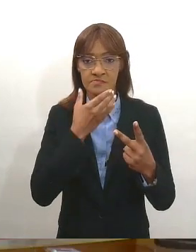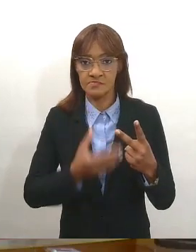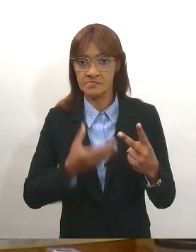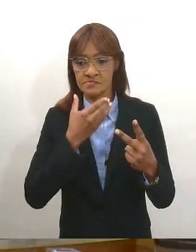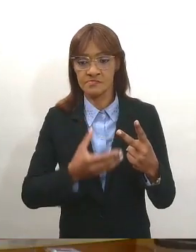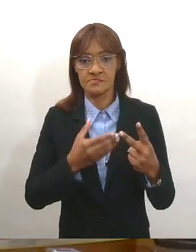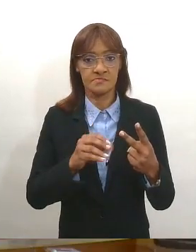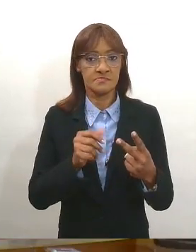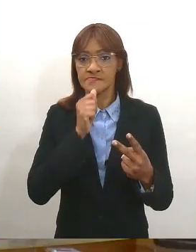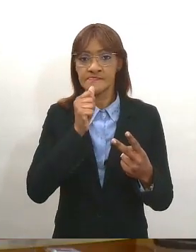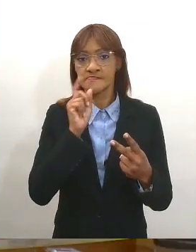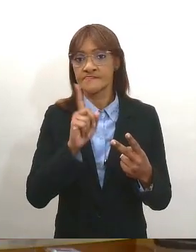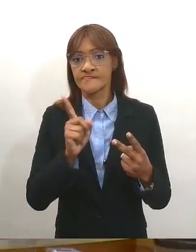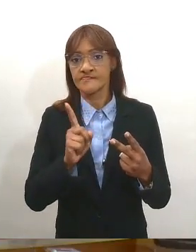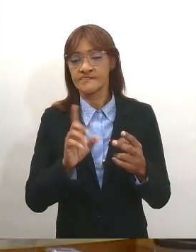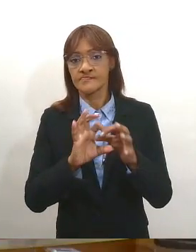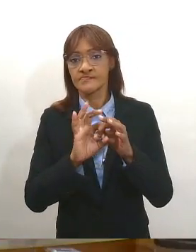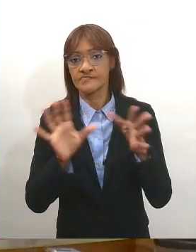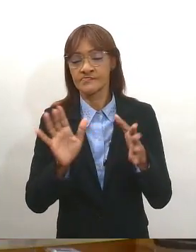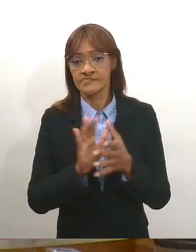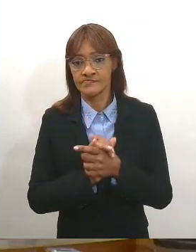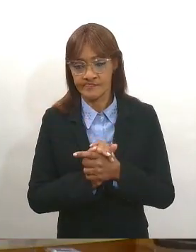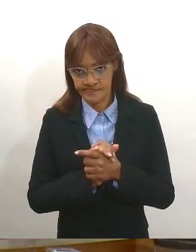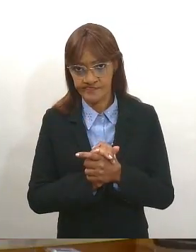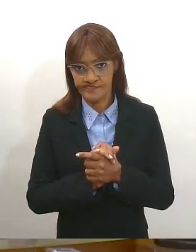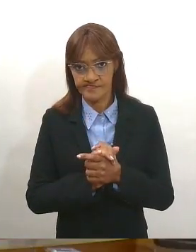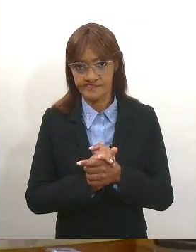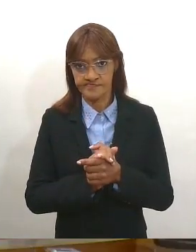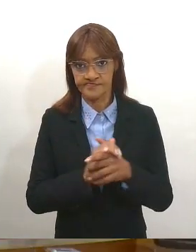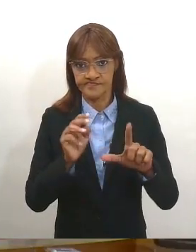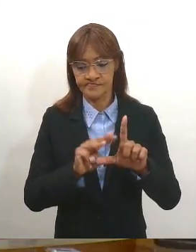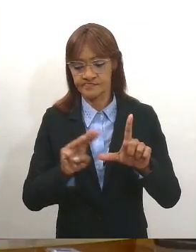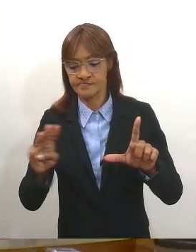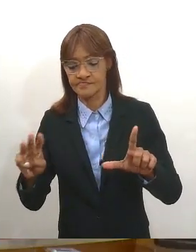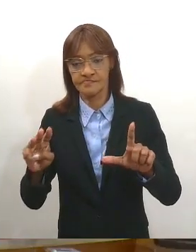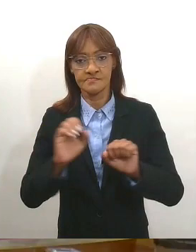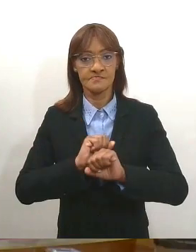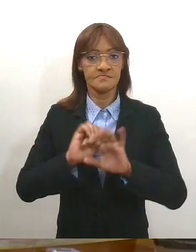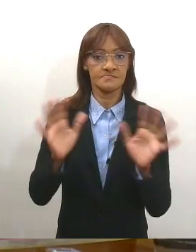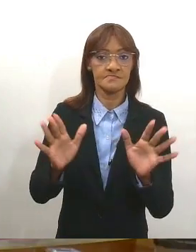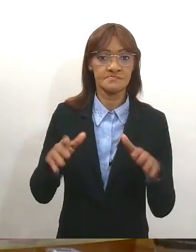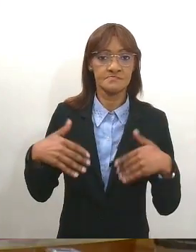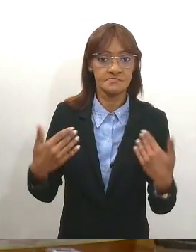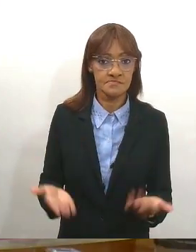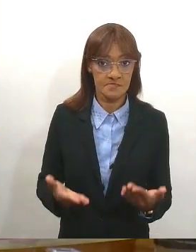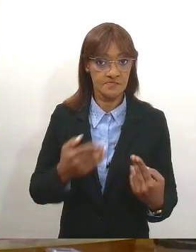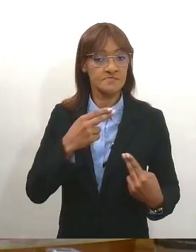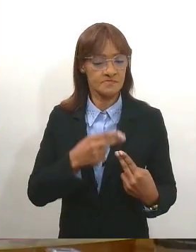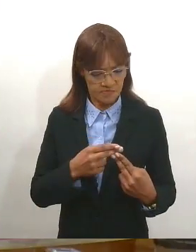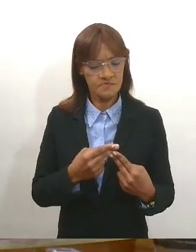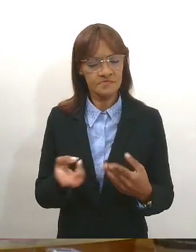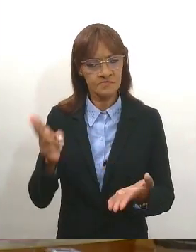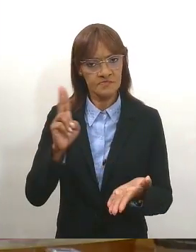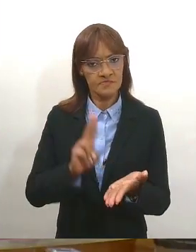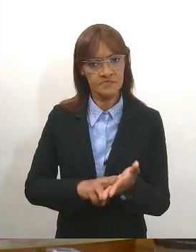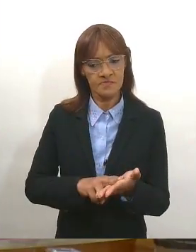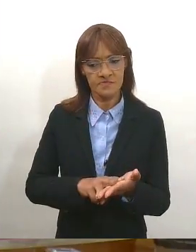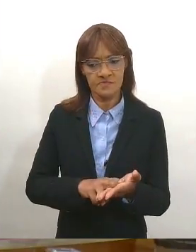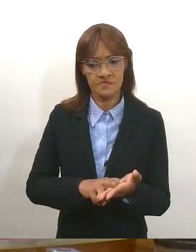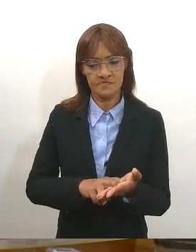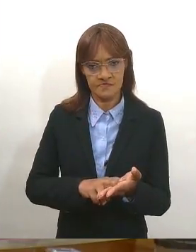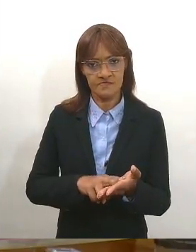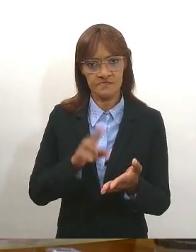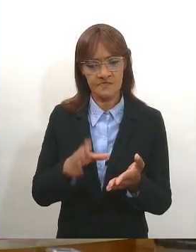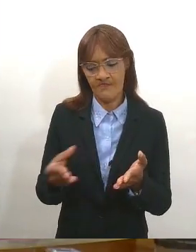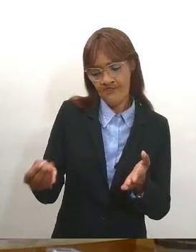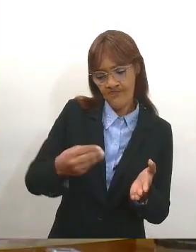portal da transparência do DETRAN, ou seja, o DETRAN vem, sim, colocando a mão no bolso do trabalhador, das pessoas que